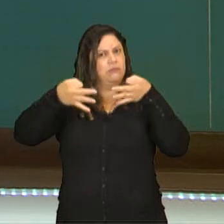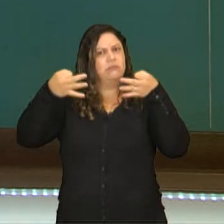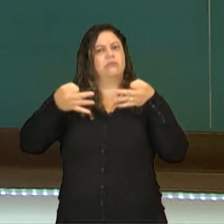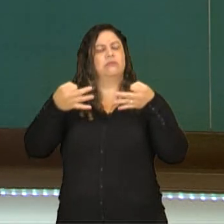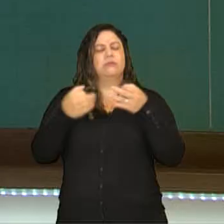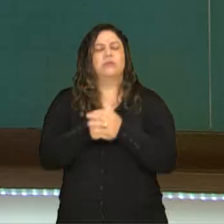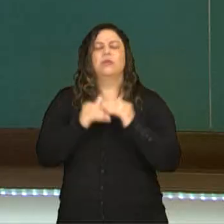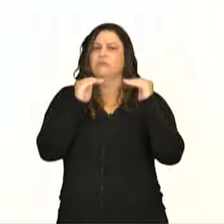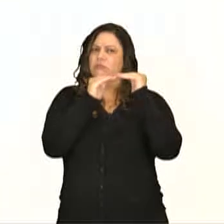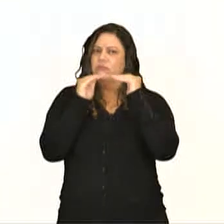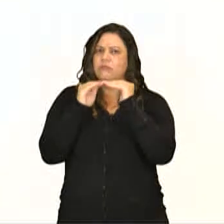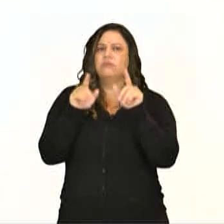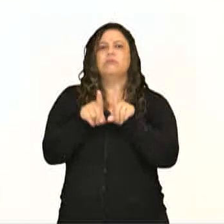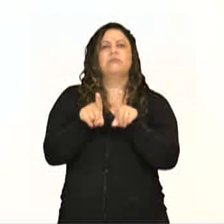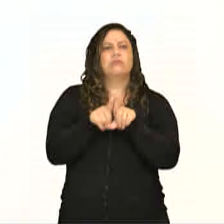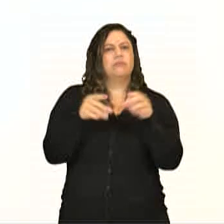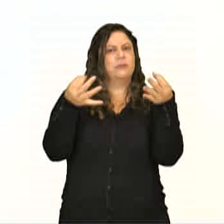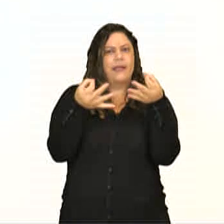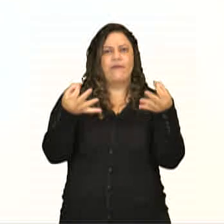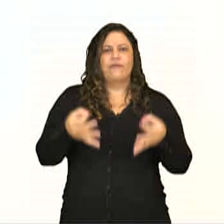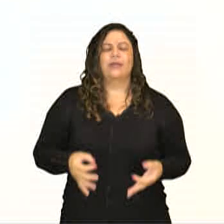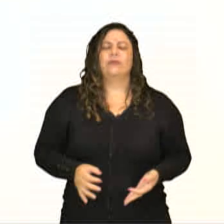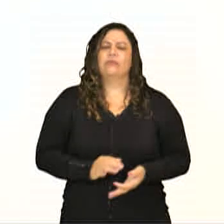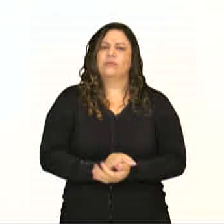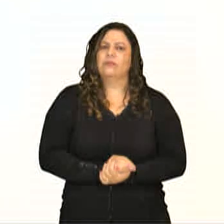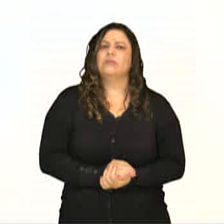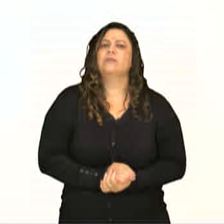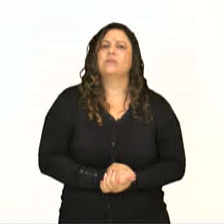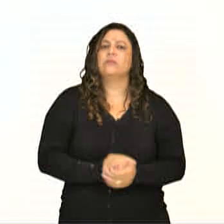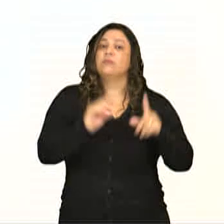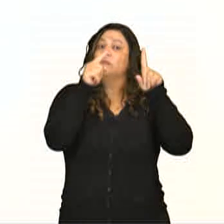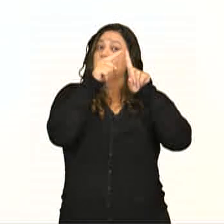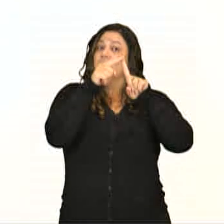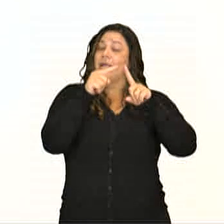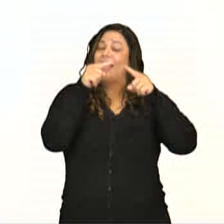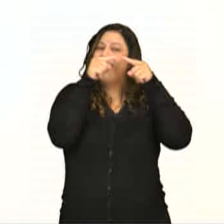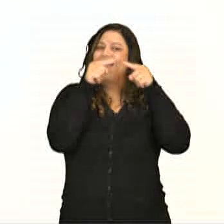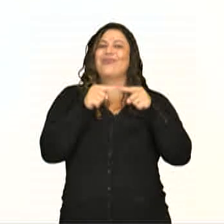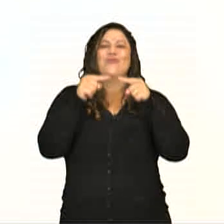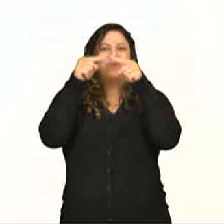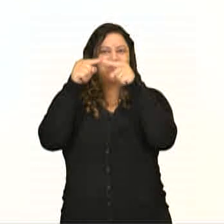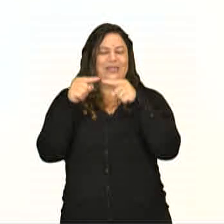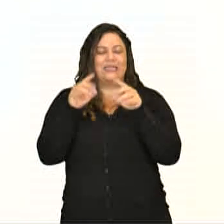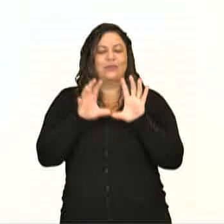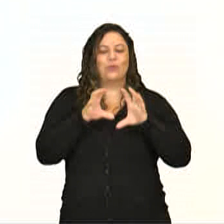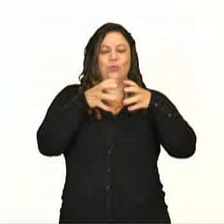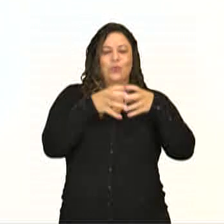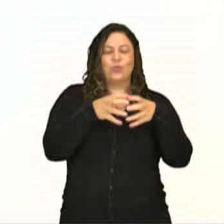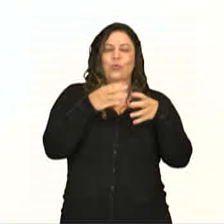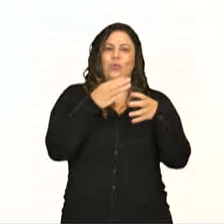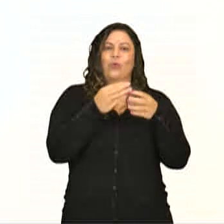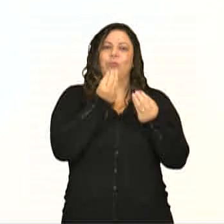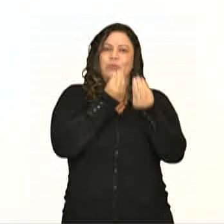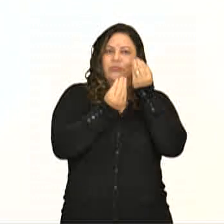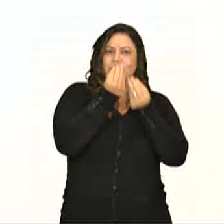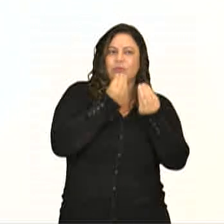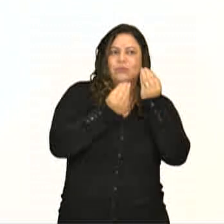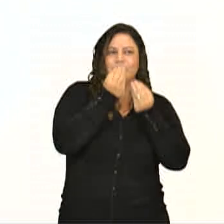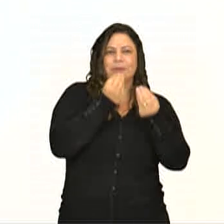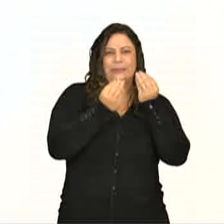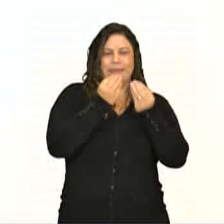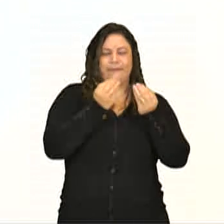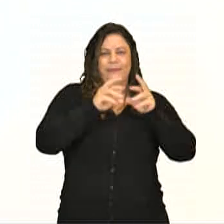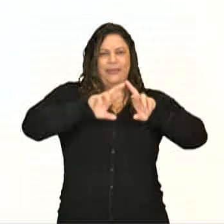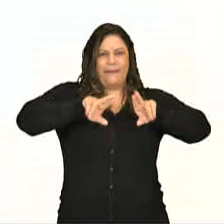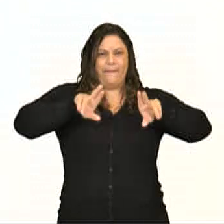arroz, fechou. Essa combinação faz parte do grupo de alimentos minimamente